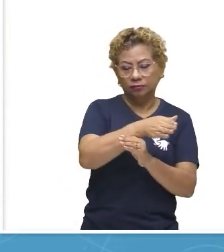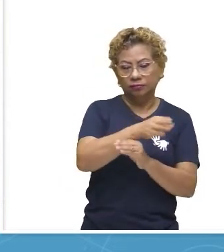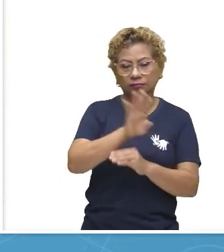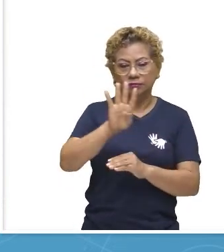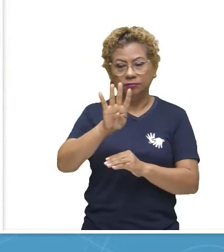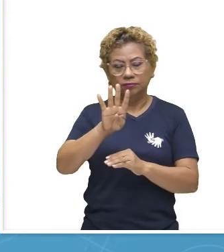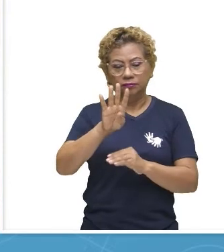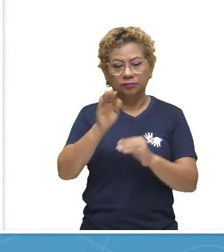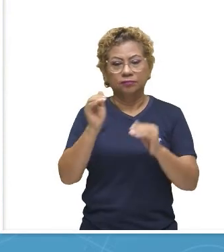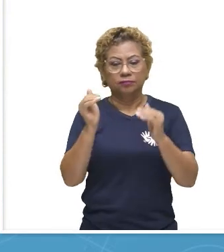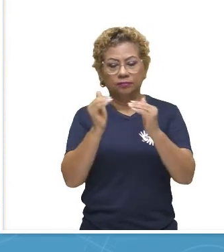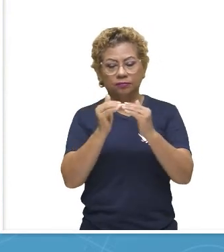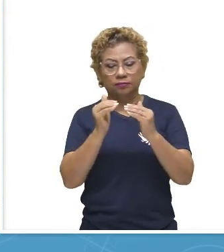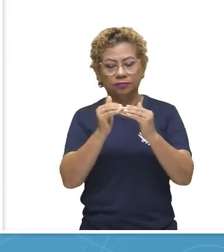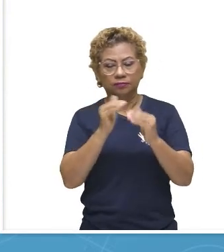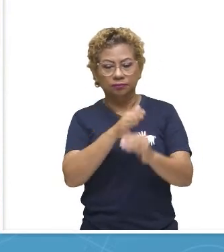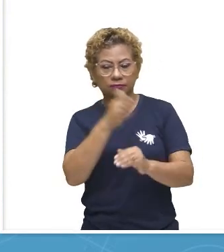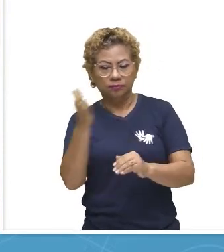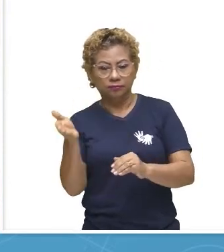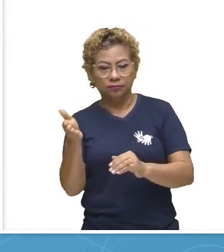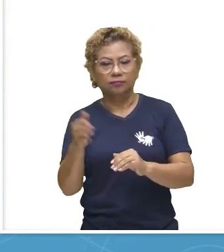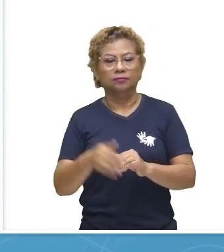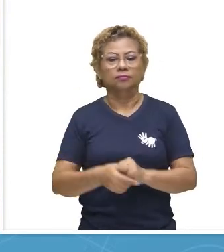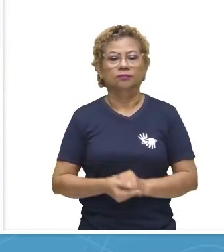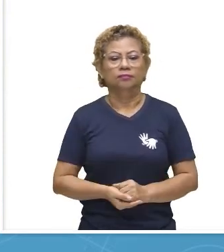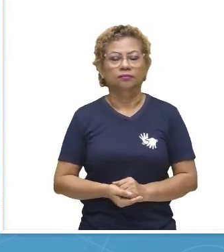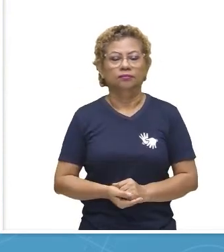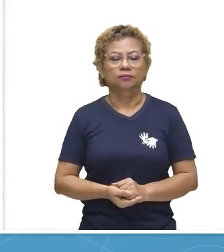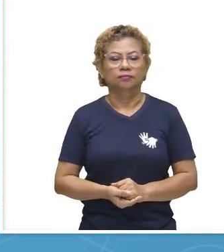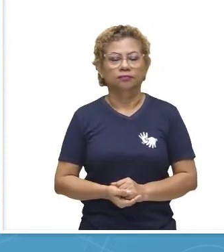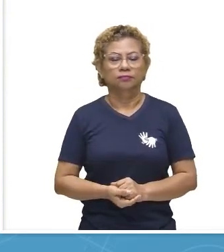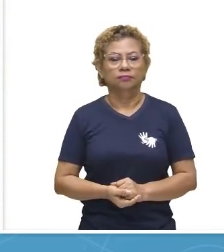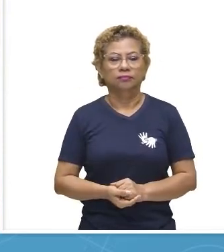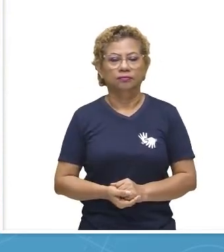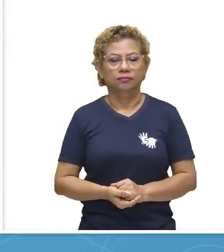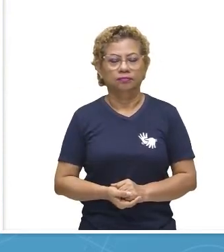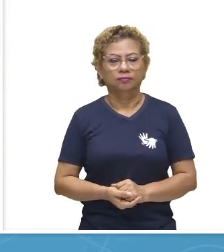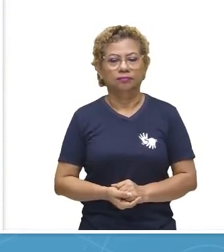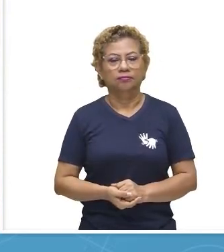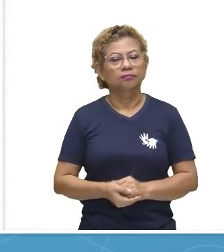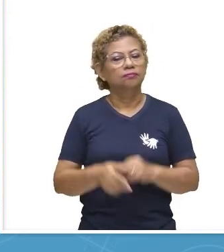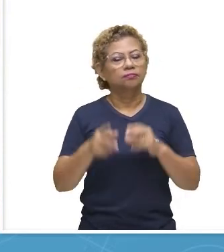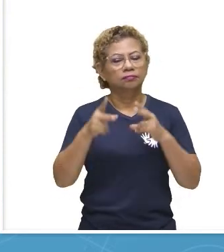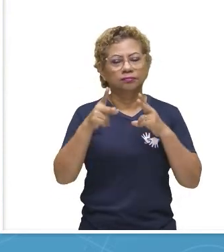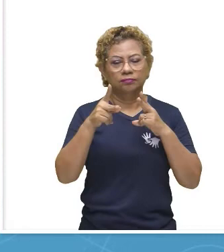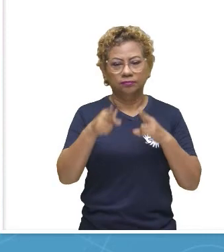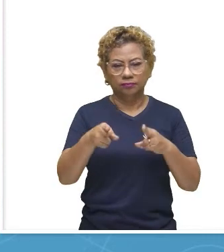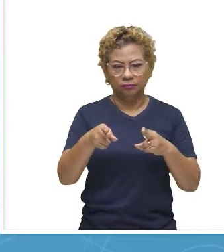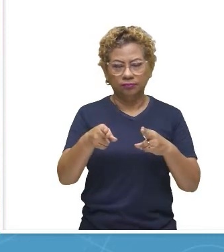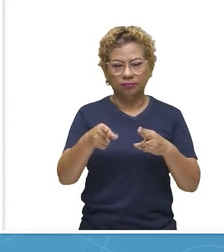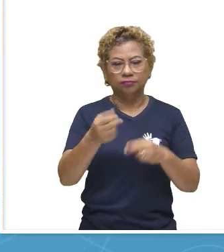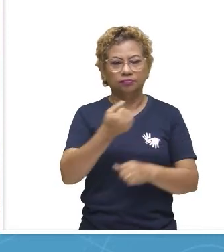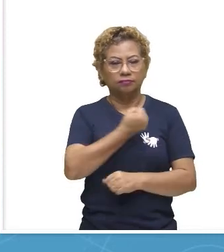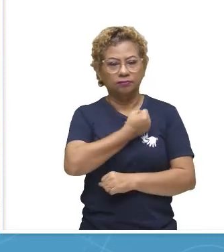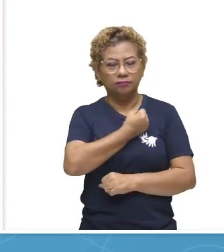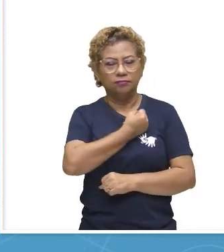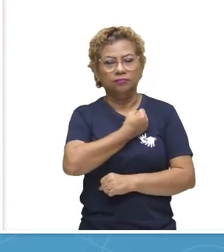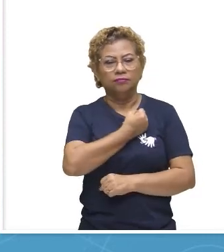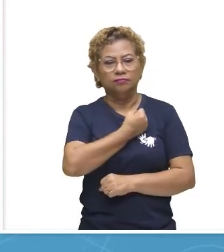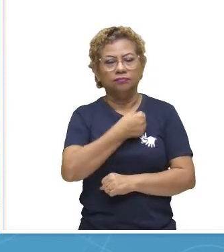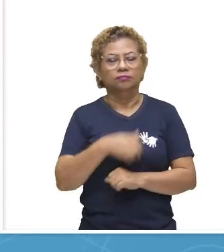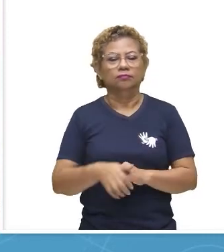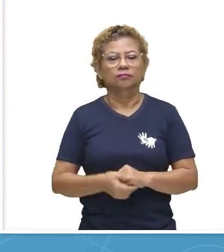na parte de dentro, na parte de fora, e eles vão ter a mesma, eles vão ser somados, vai dar